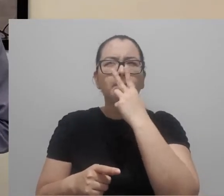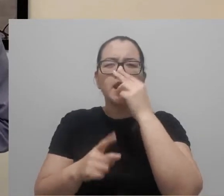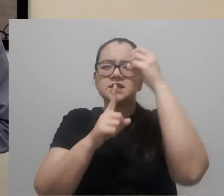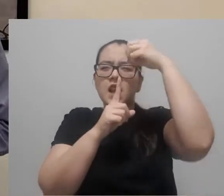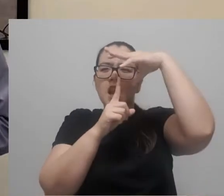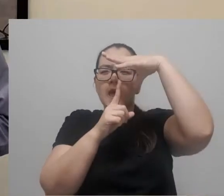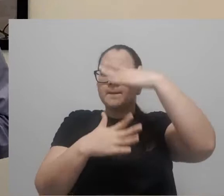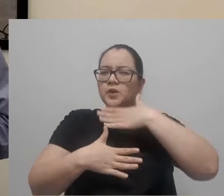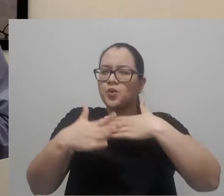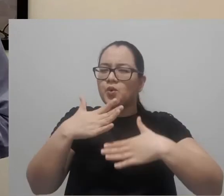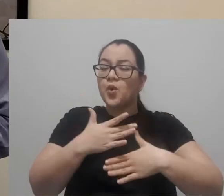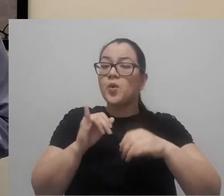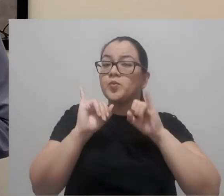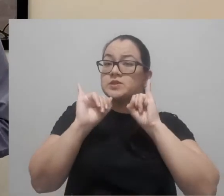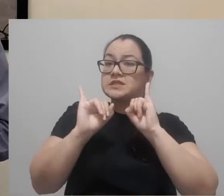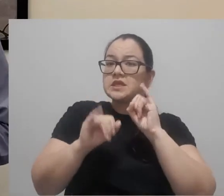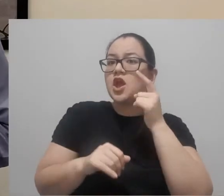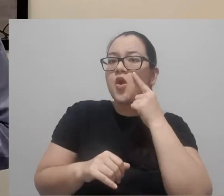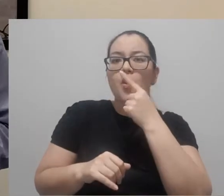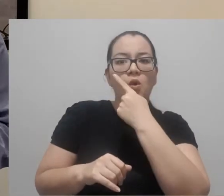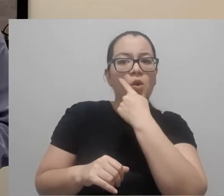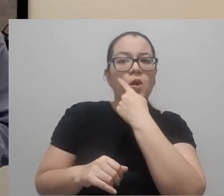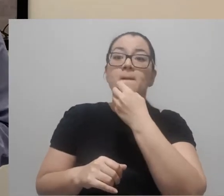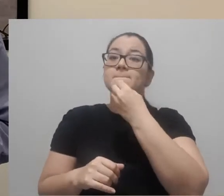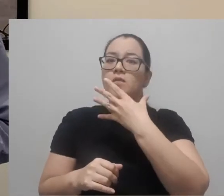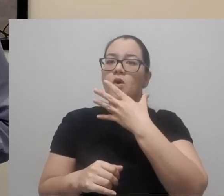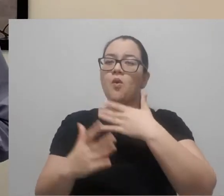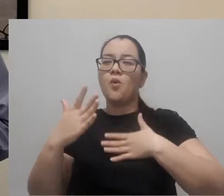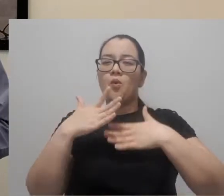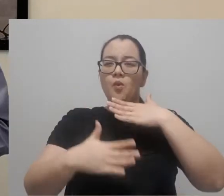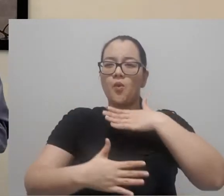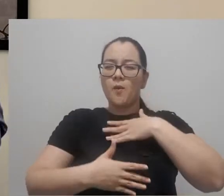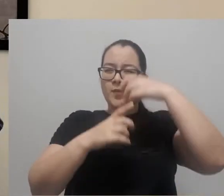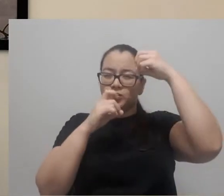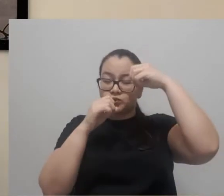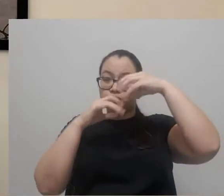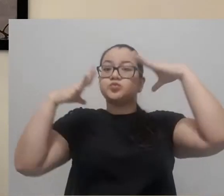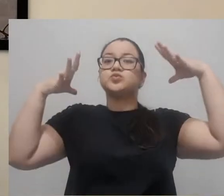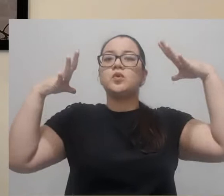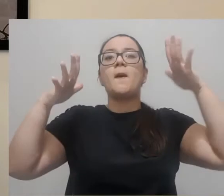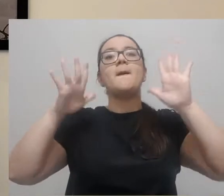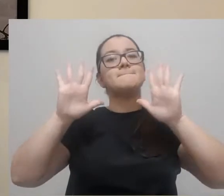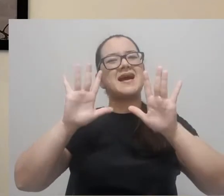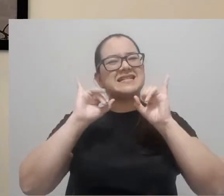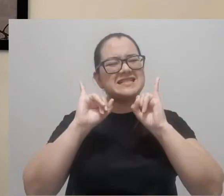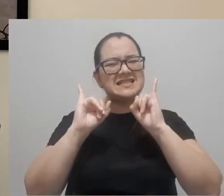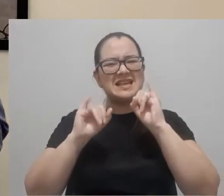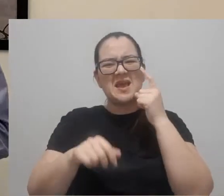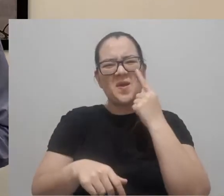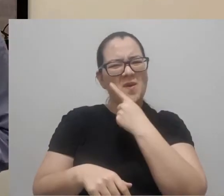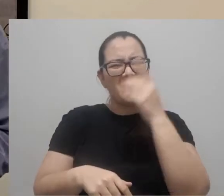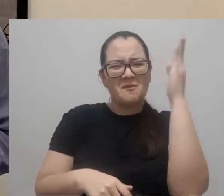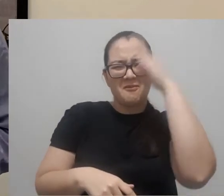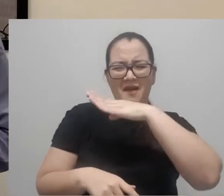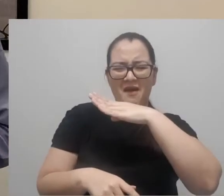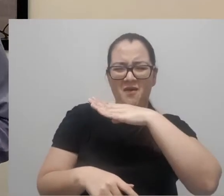bons, todo o teu corpo será luminoso. Se, porém, os teus olhos forem maus, todo o teu corpo